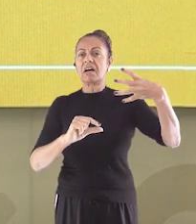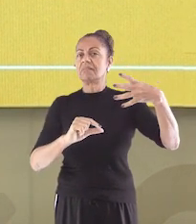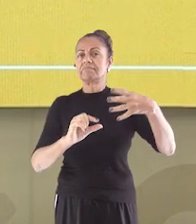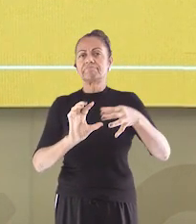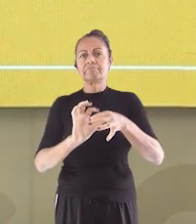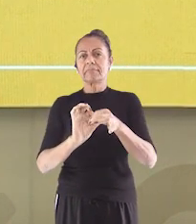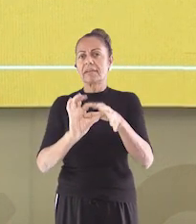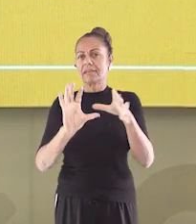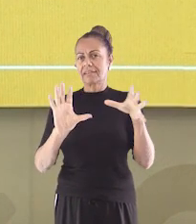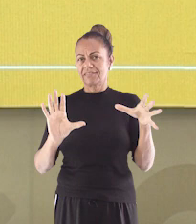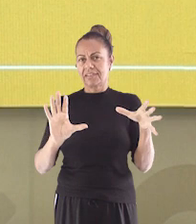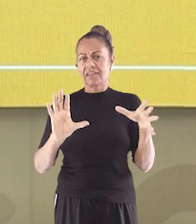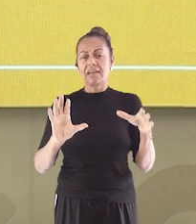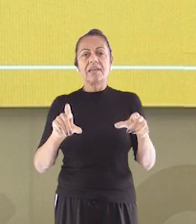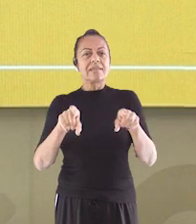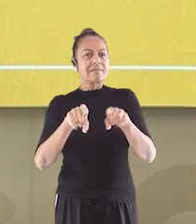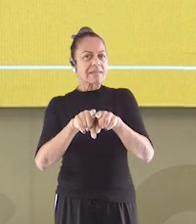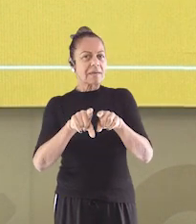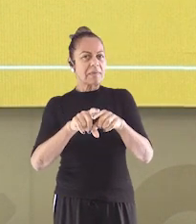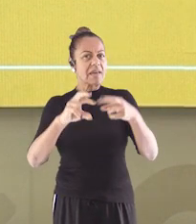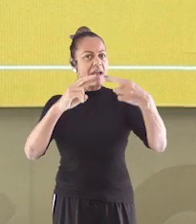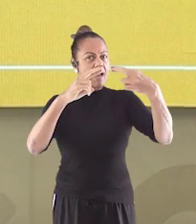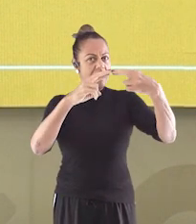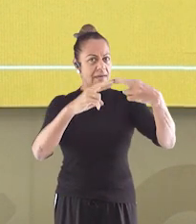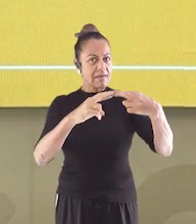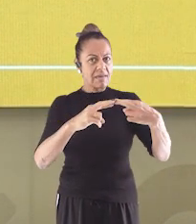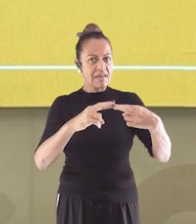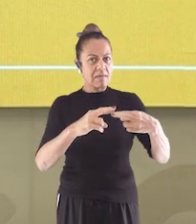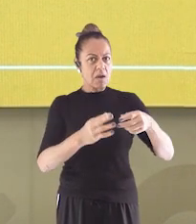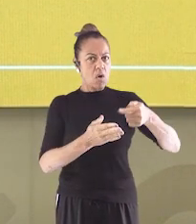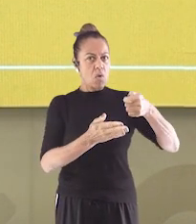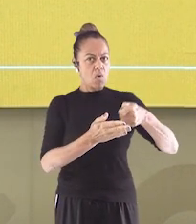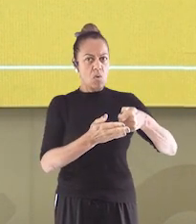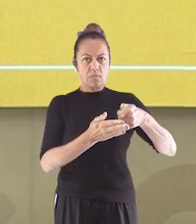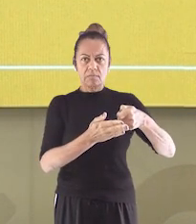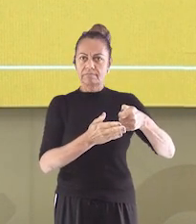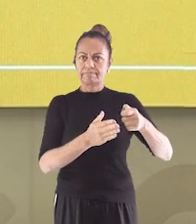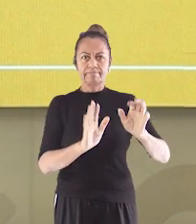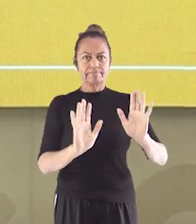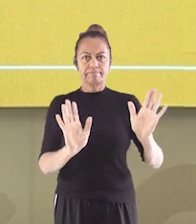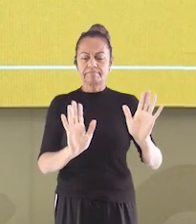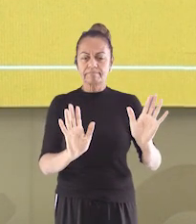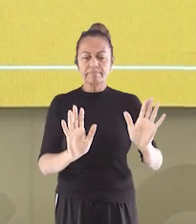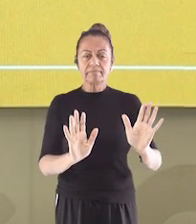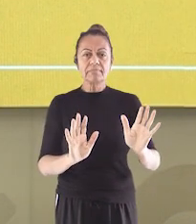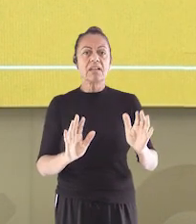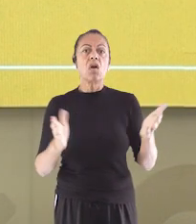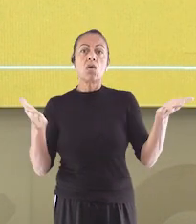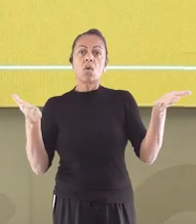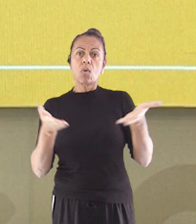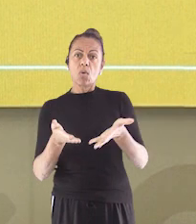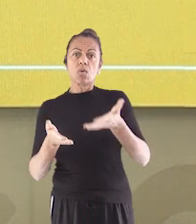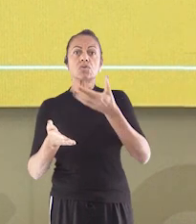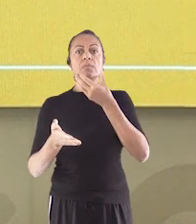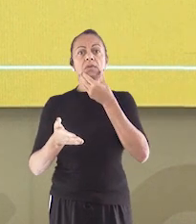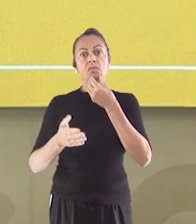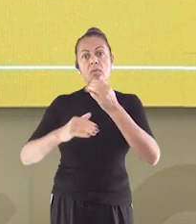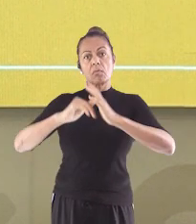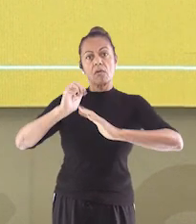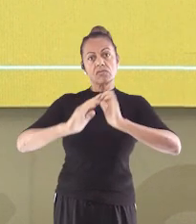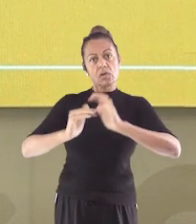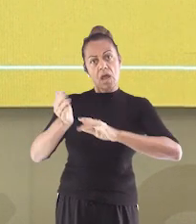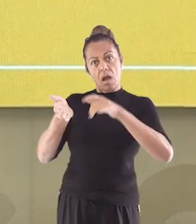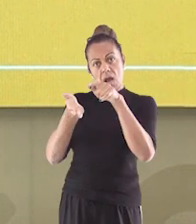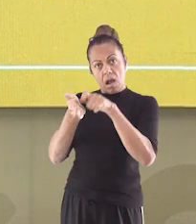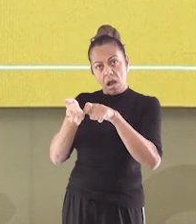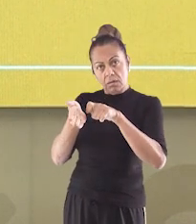ou mais. E as rimas já não são obrigatórias mais. Atualmente, os poetas escrevem os poemas